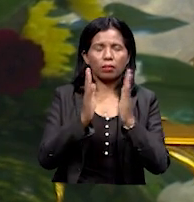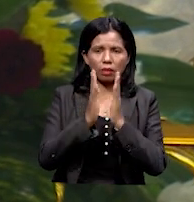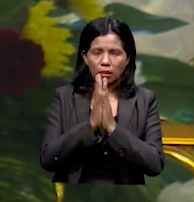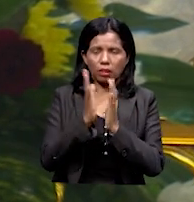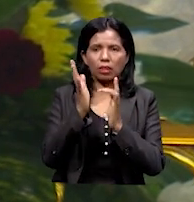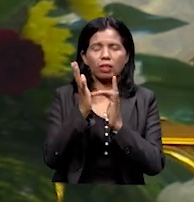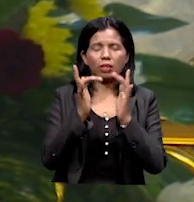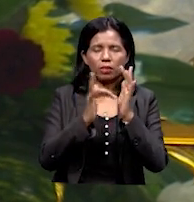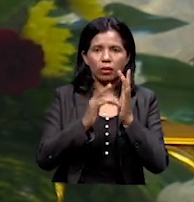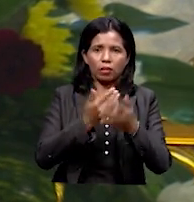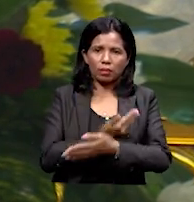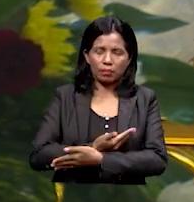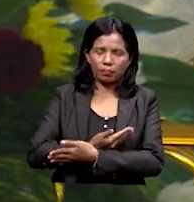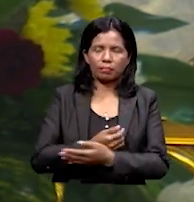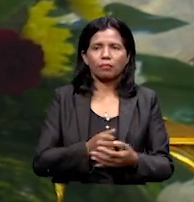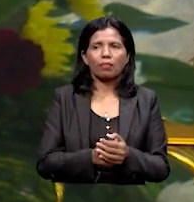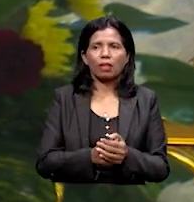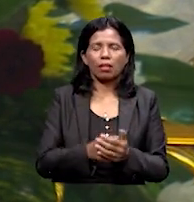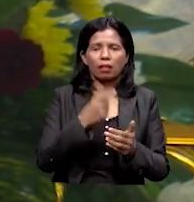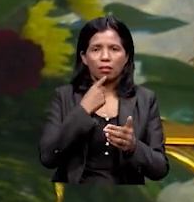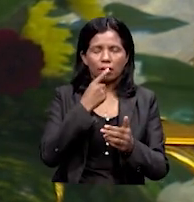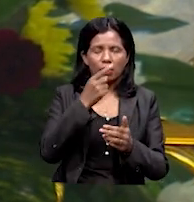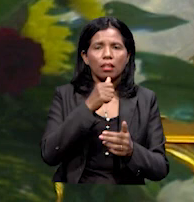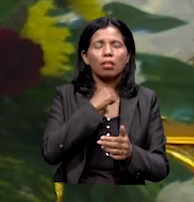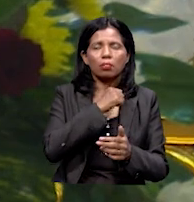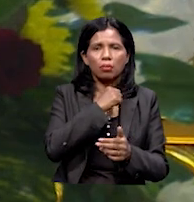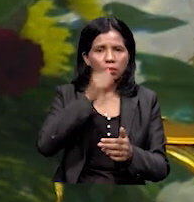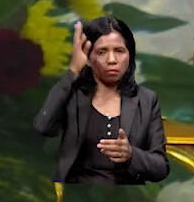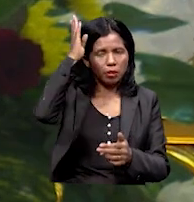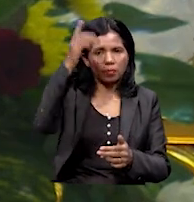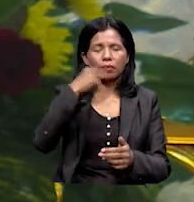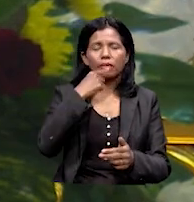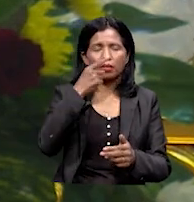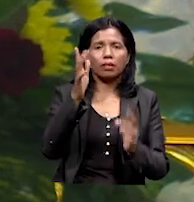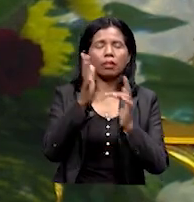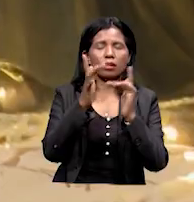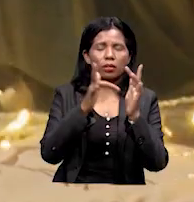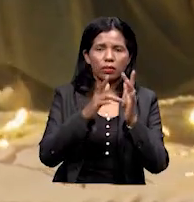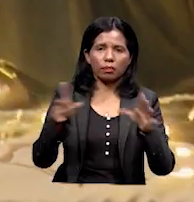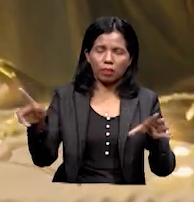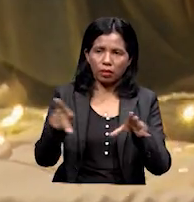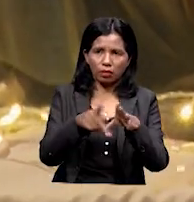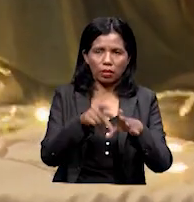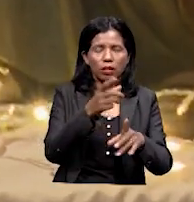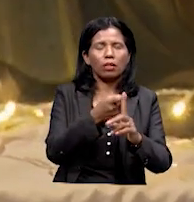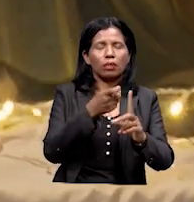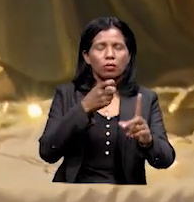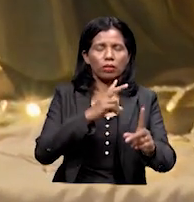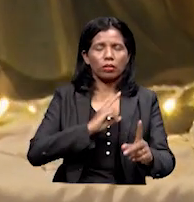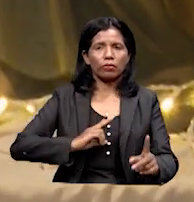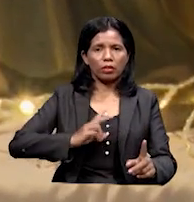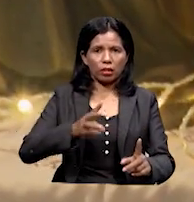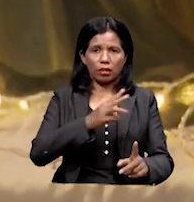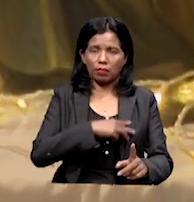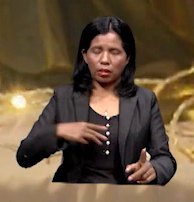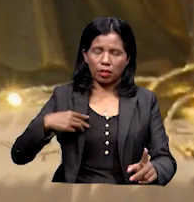Cristo. Iha humilha Dom Virgilio Cardeal do Carmo da Silva Hatete, na Jesus ne presença li husi na Virgem Maria no São José,